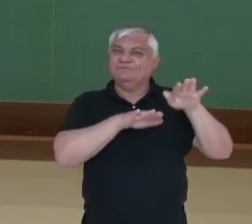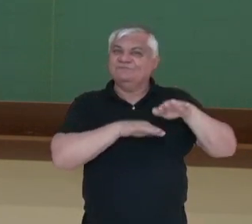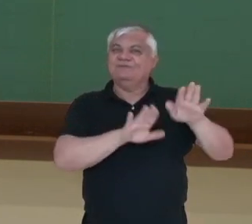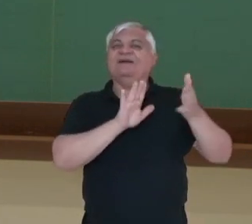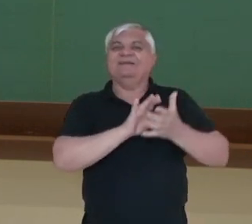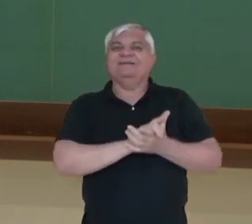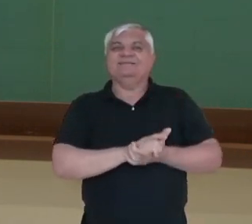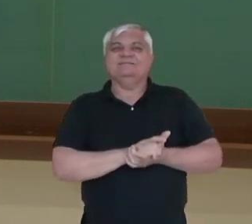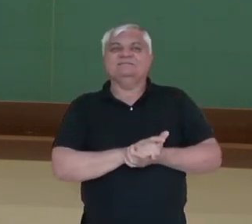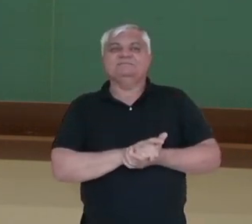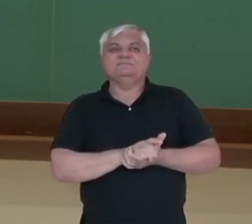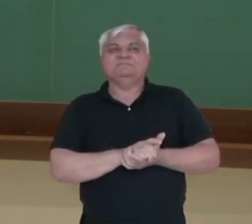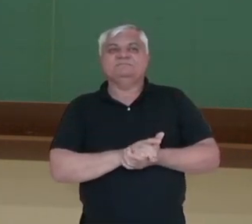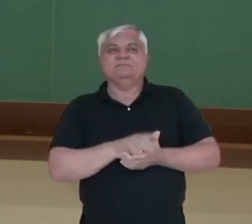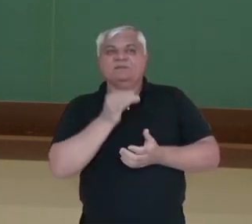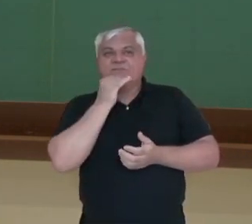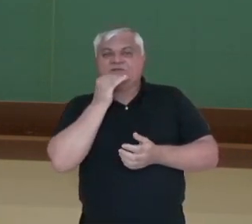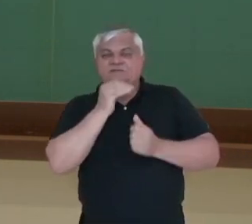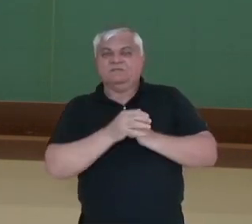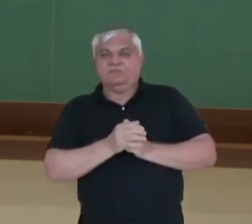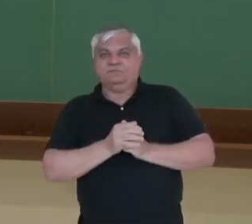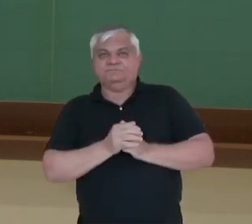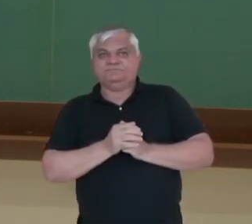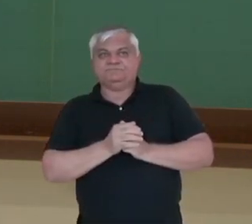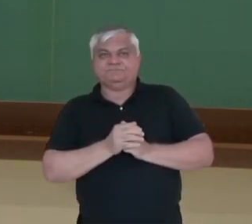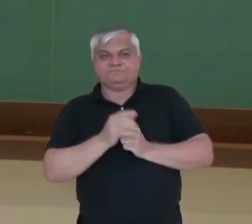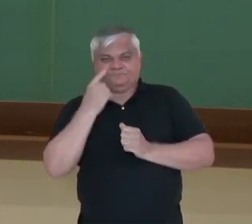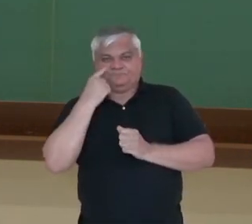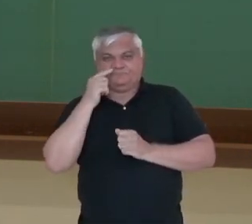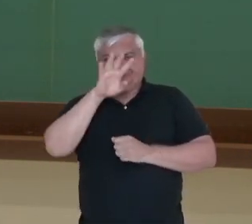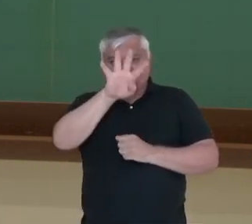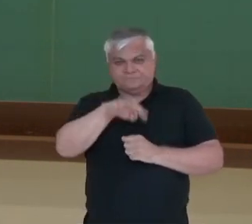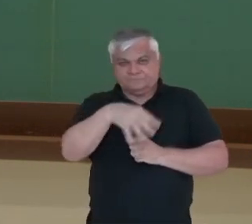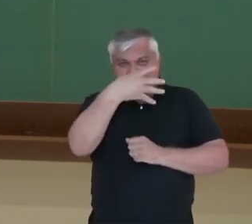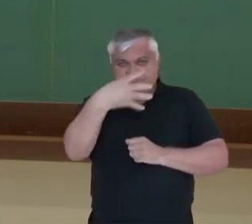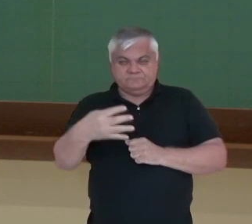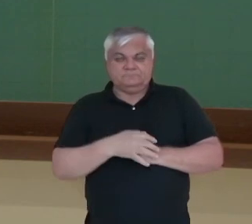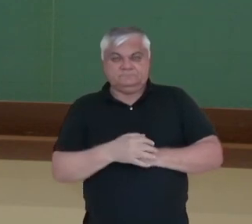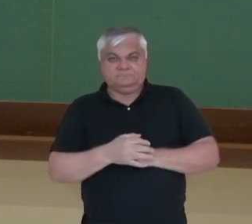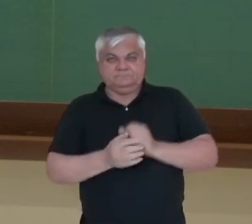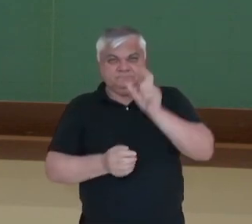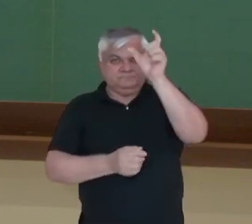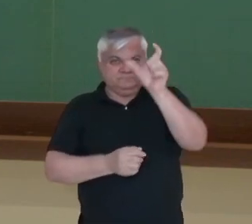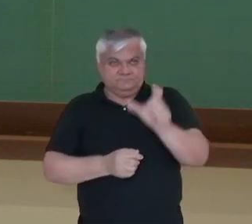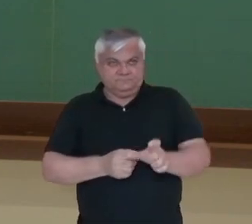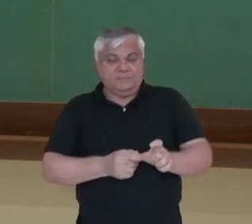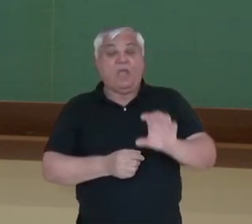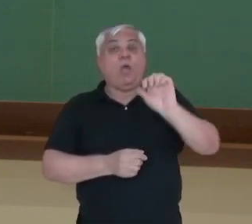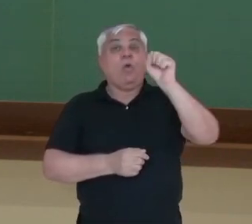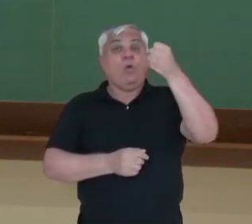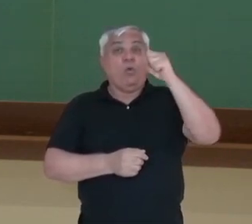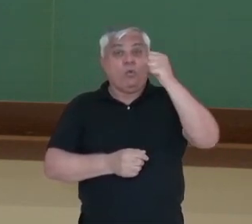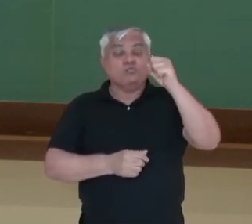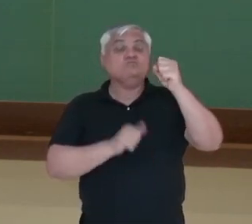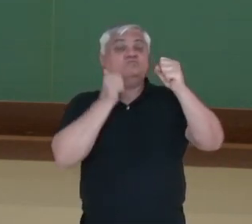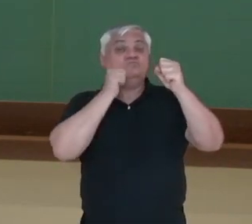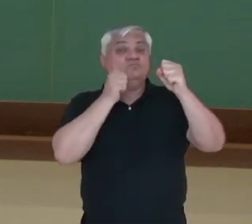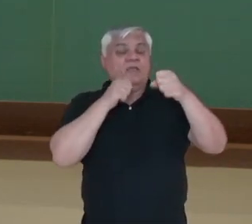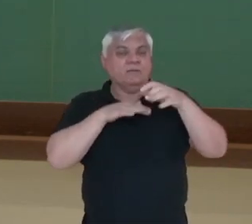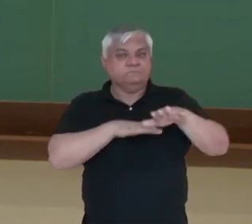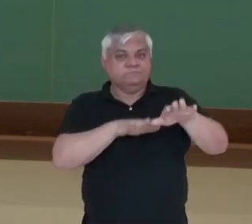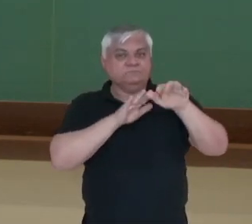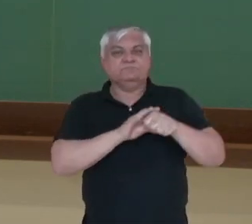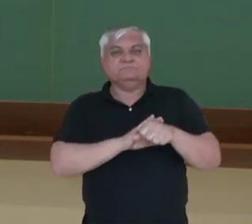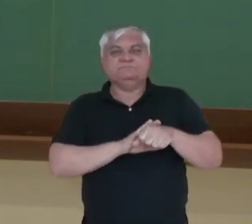Olha só, né? Então, a professora fez um esqueminha aqui. Na primeira coluna, eu coloquei a quantidade de costureiras e